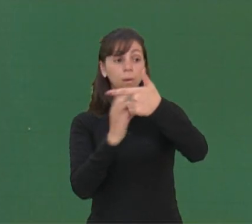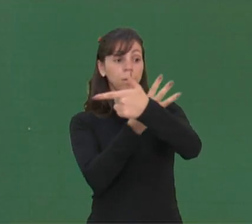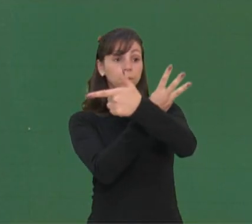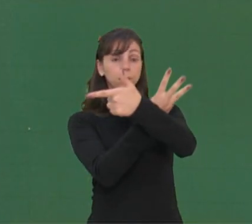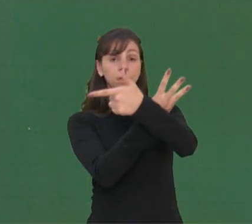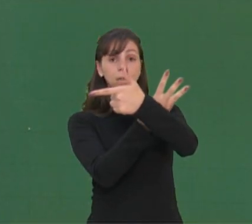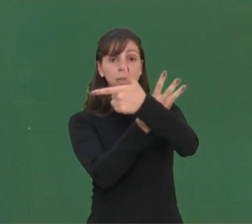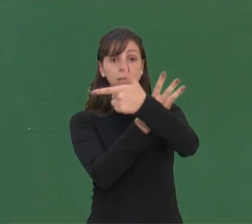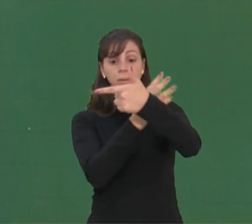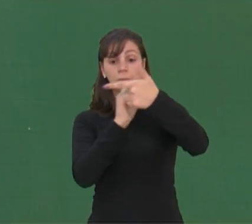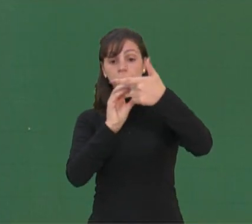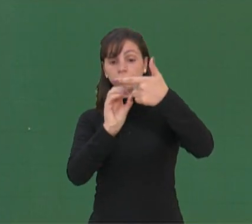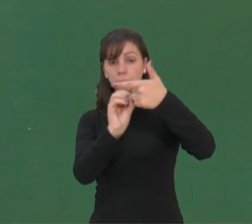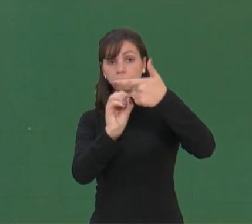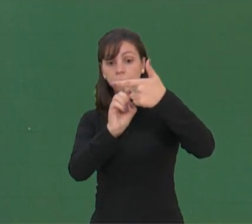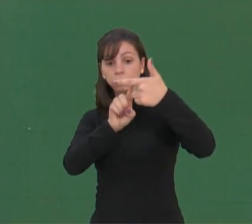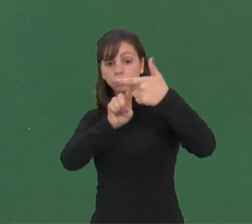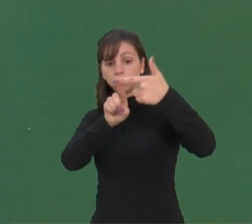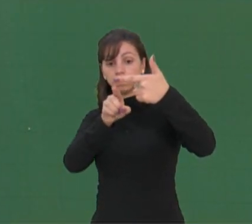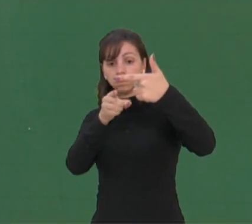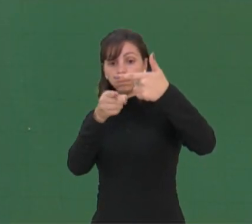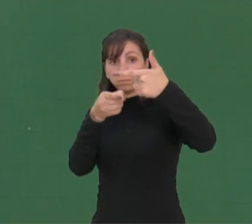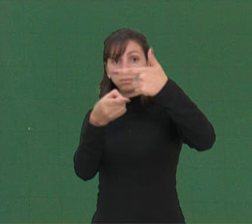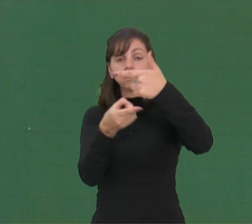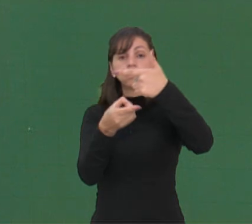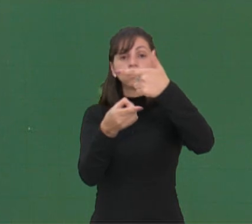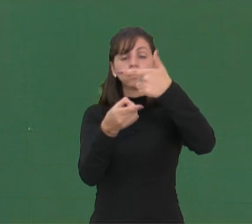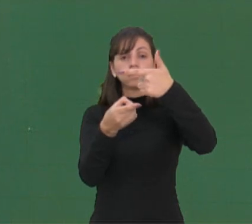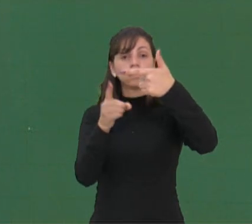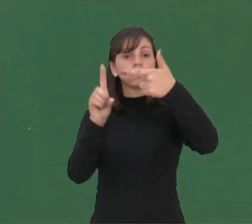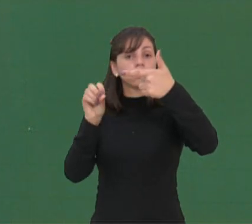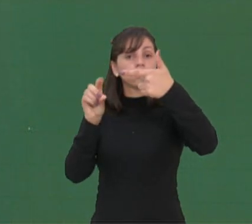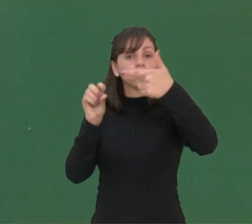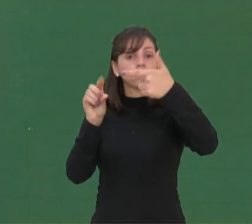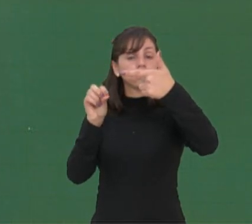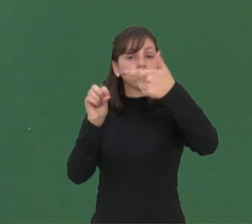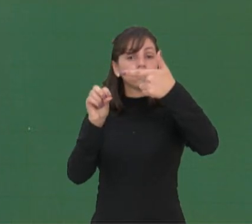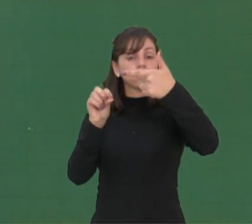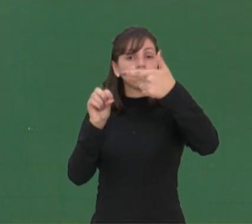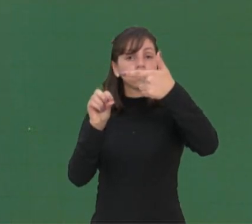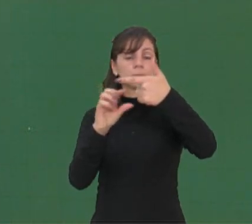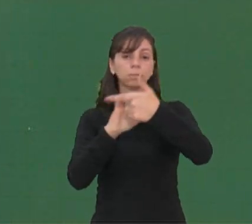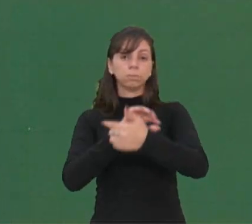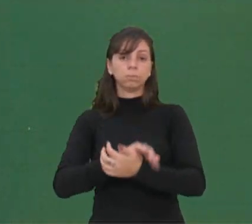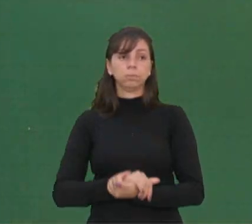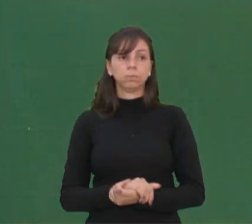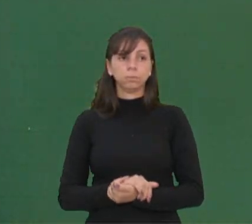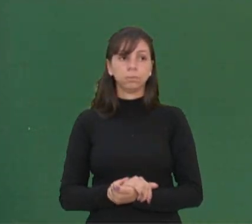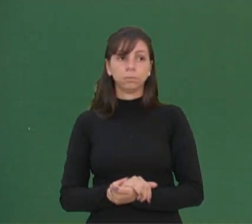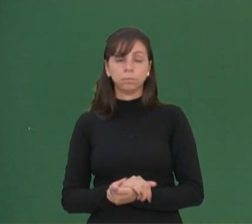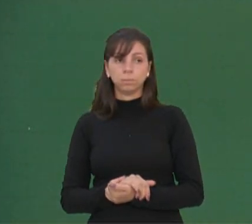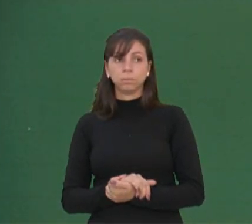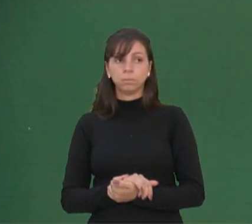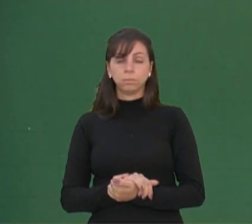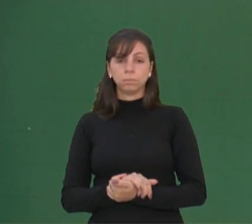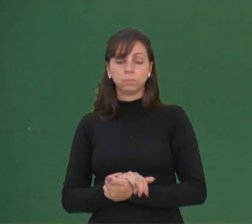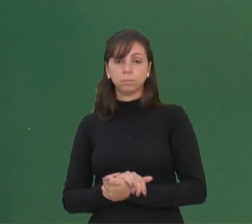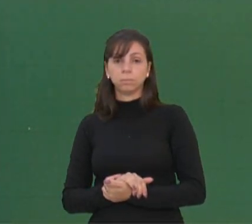em décimos. 1 inteiro é igual a 10 décimos. 3 inteiros é igual a 30 décimos.